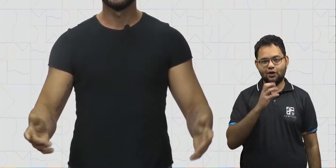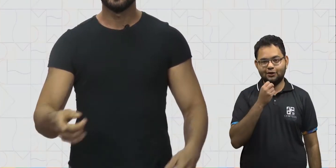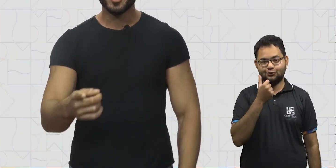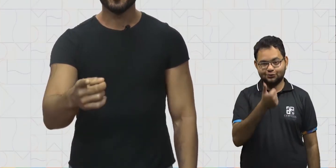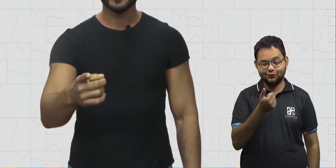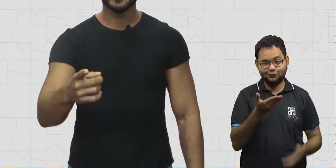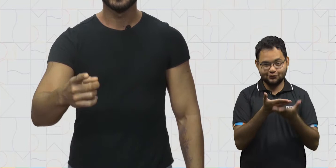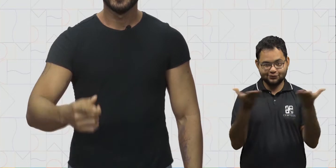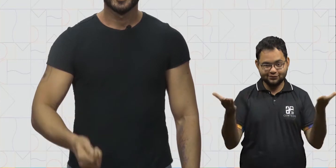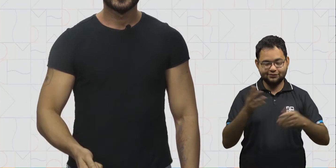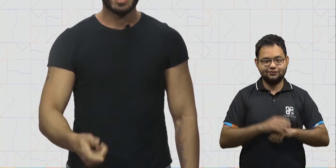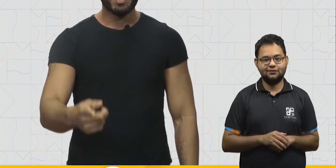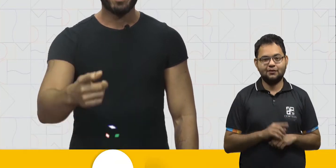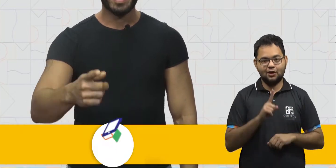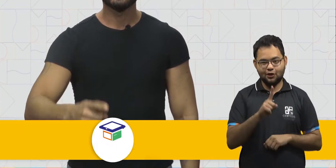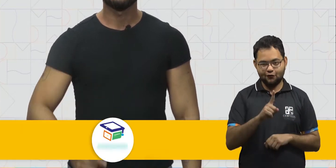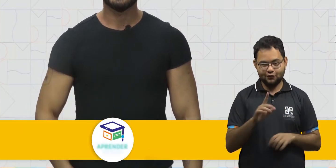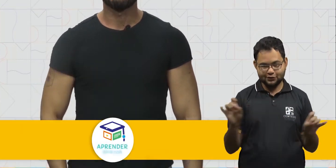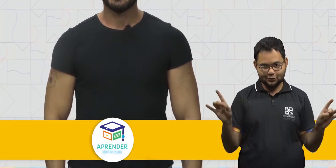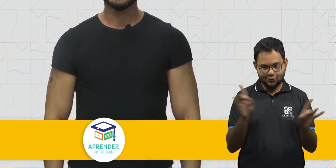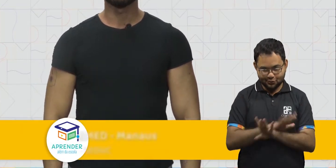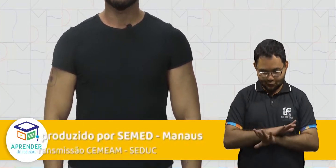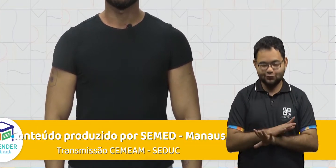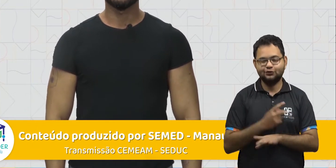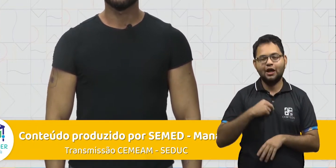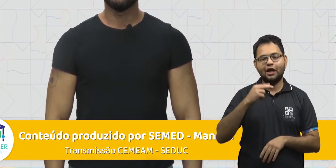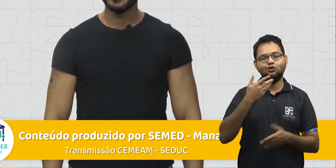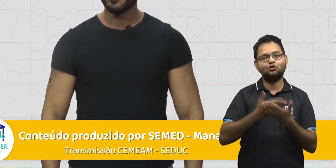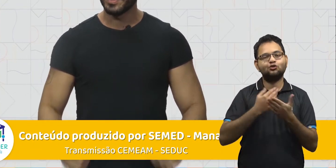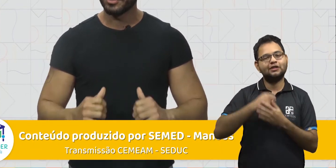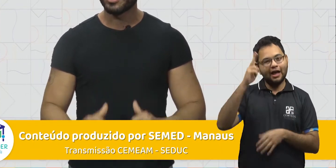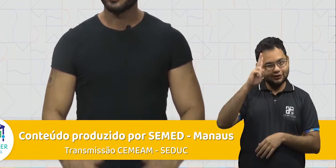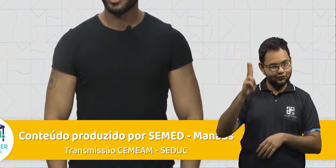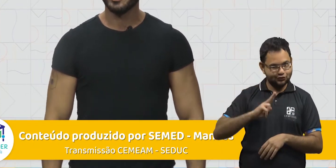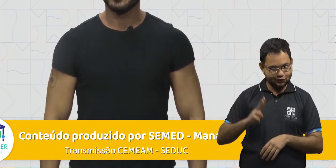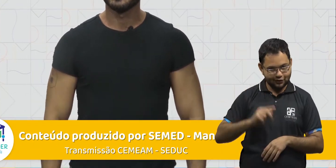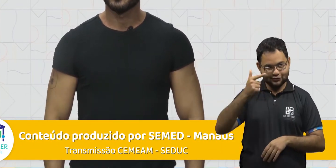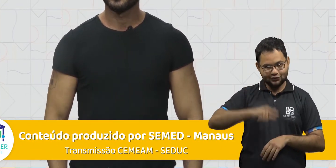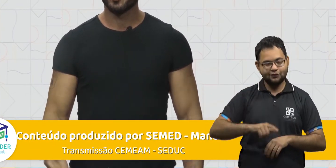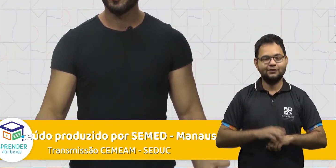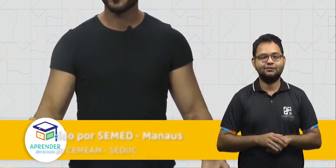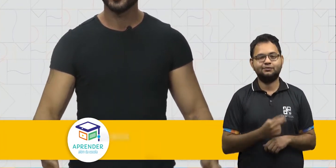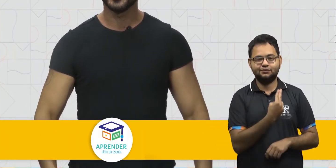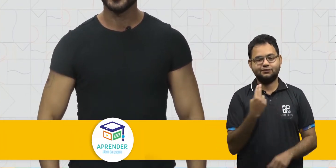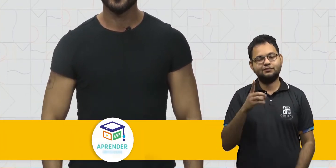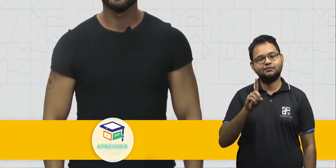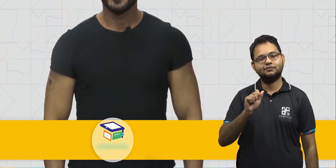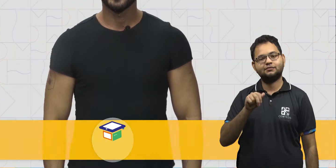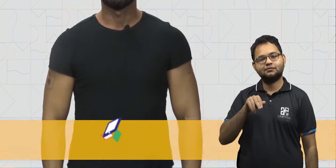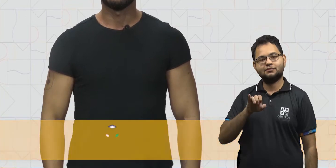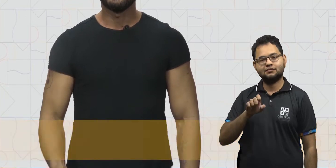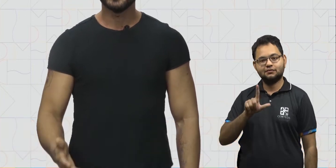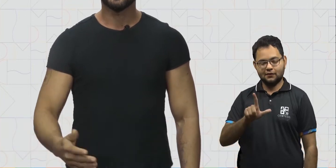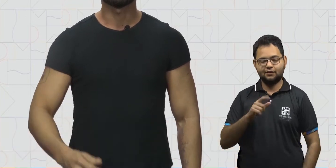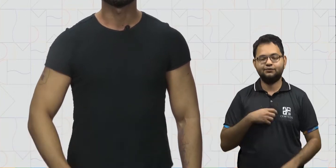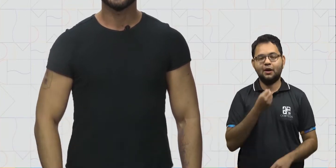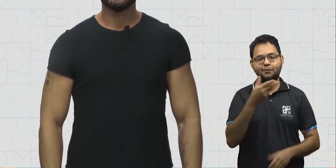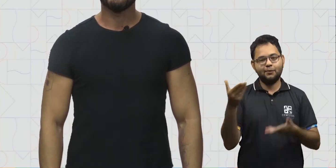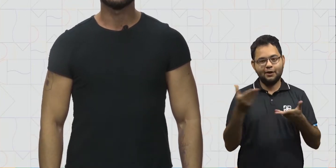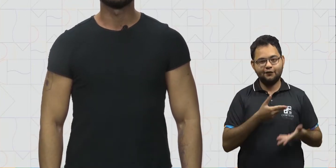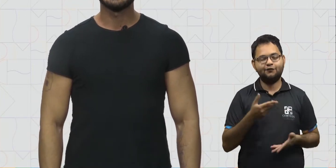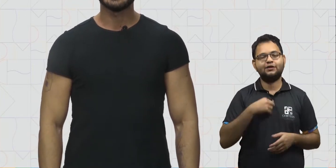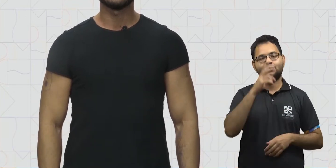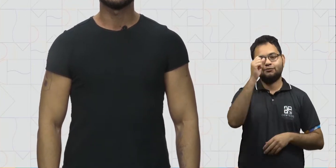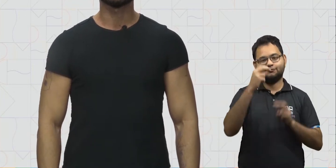Olá, tudo bem com você? Está preparado para mais uma viagem comigo pela nossa história? Sou o professor Daniel. Bem-vindo ao